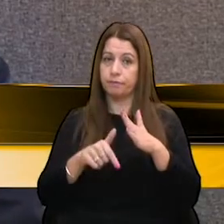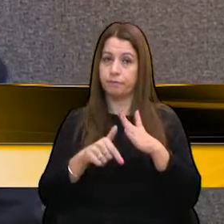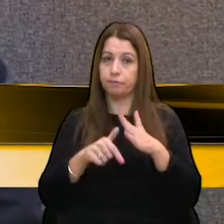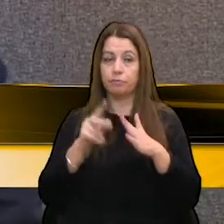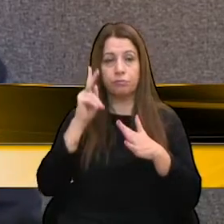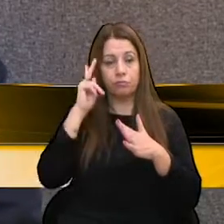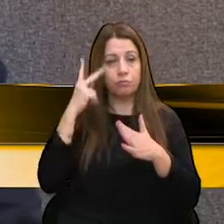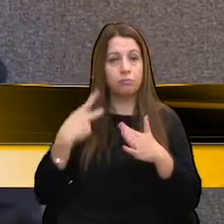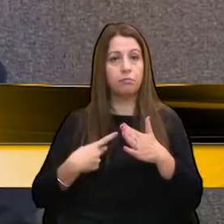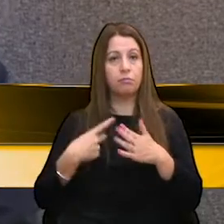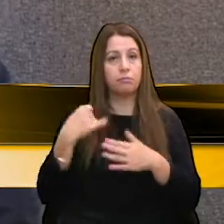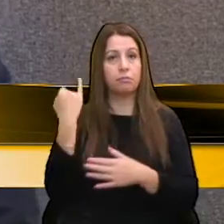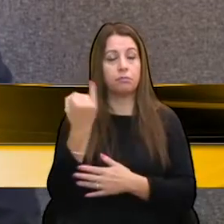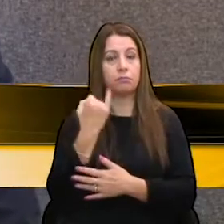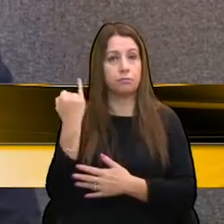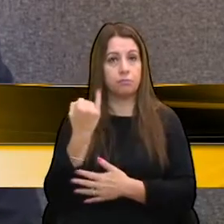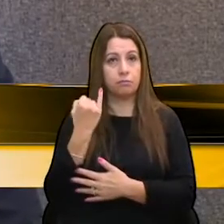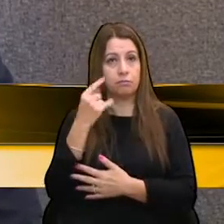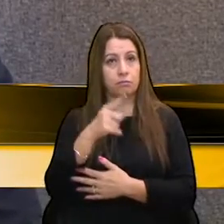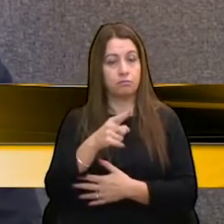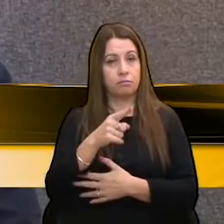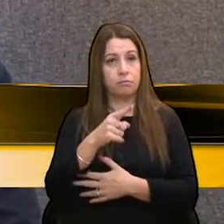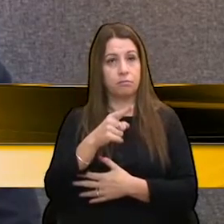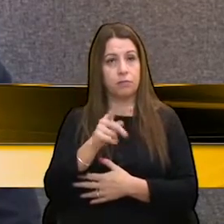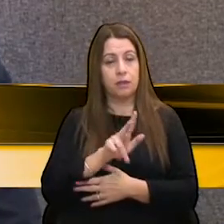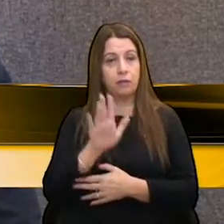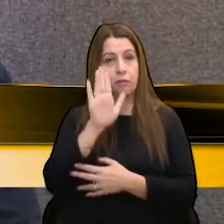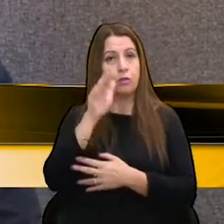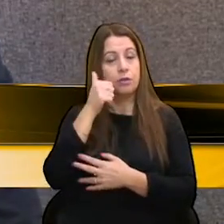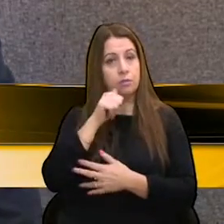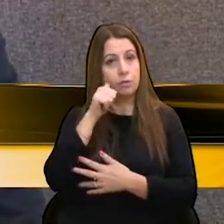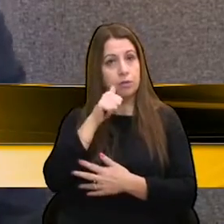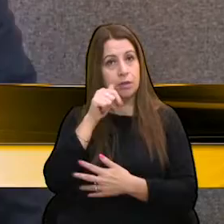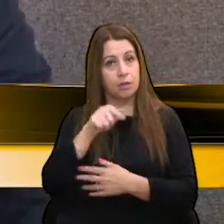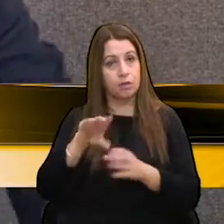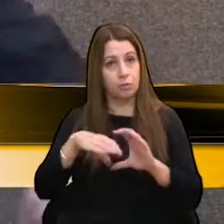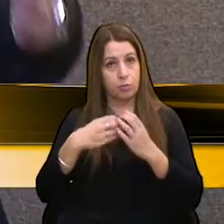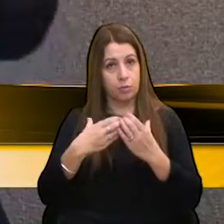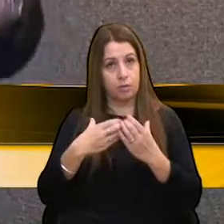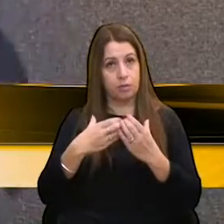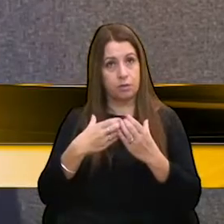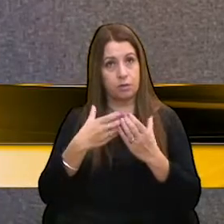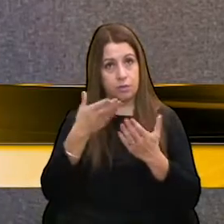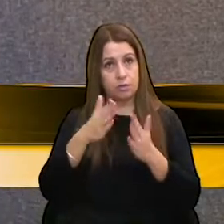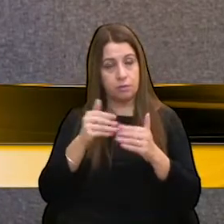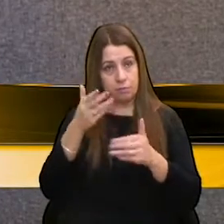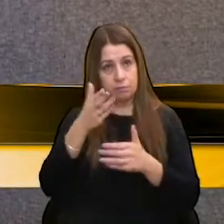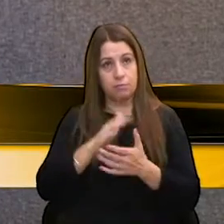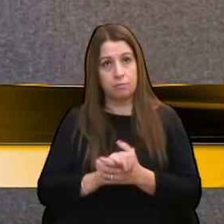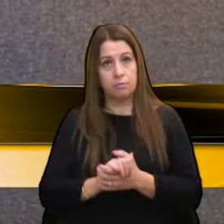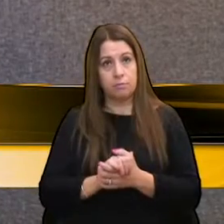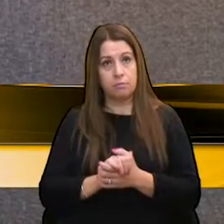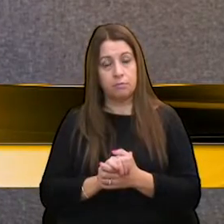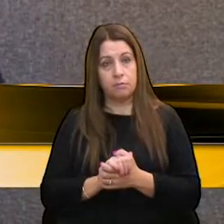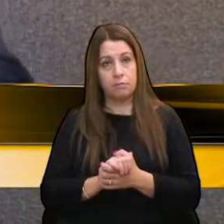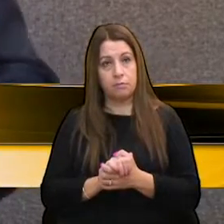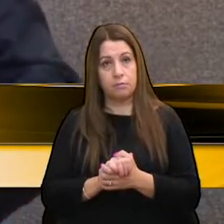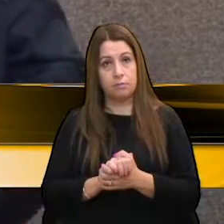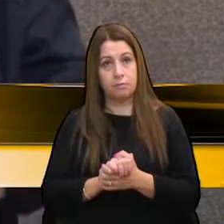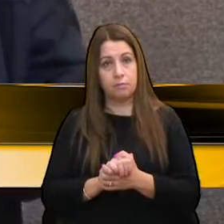o reconhecimento da importância dessa valorosa mulher aqui na nossa comunidade. Então esse é o pedido, vereador